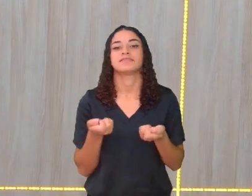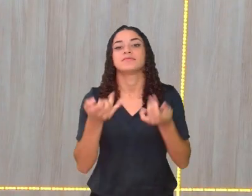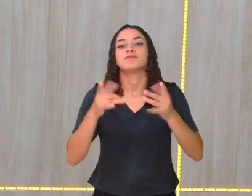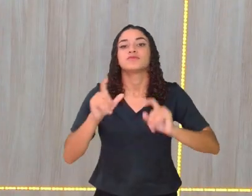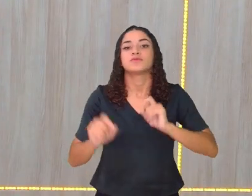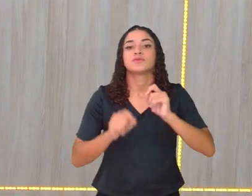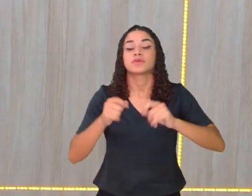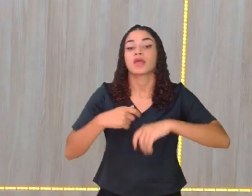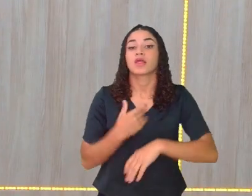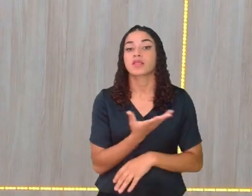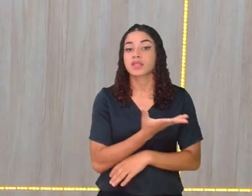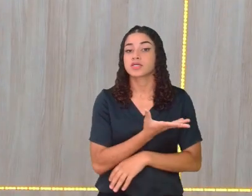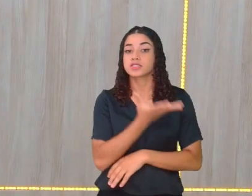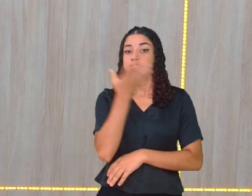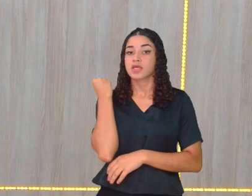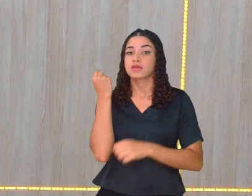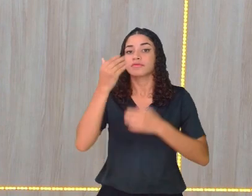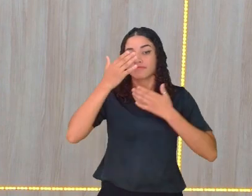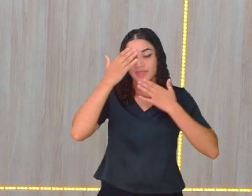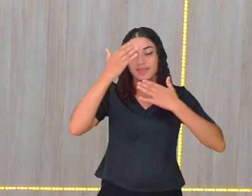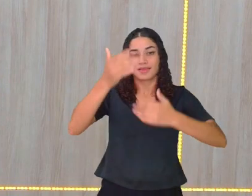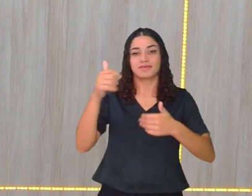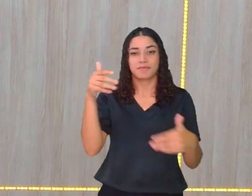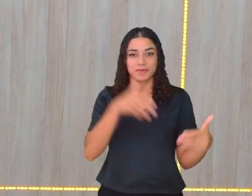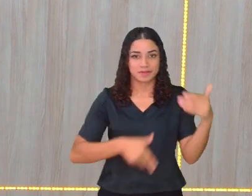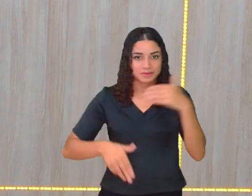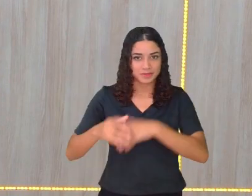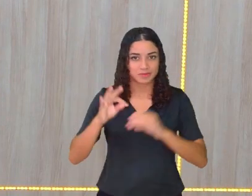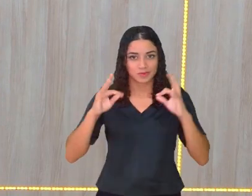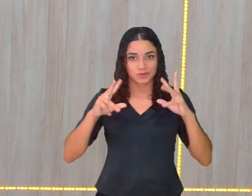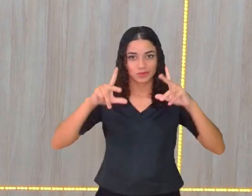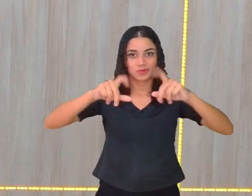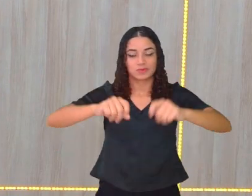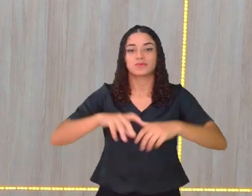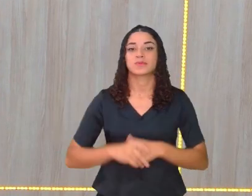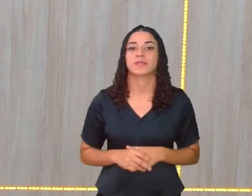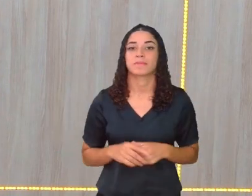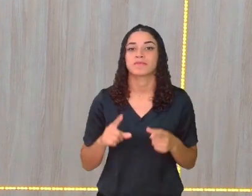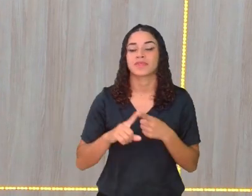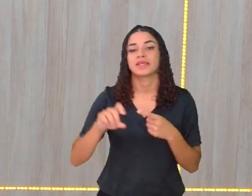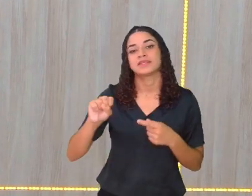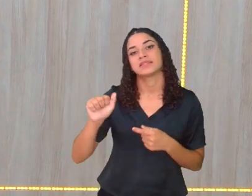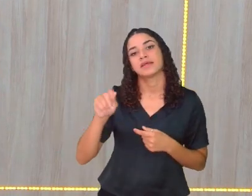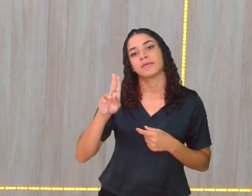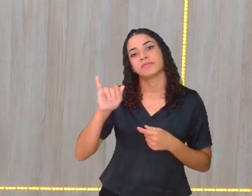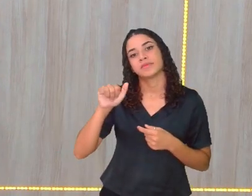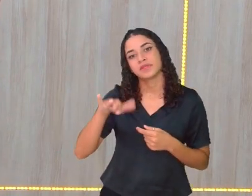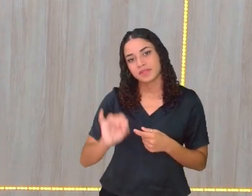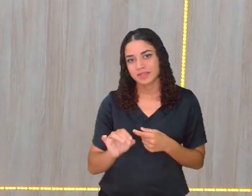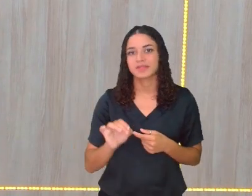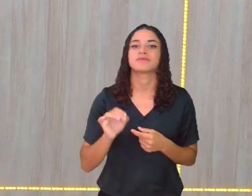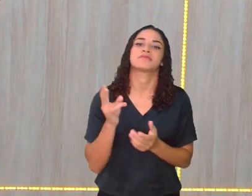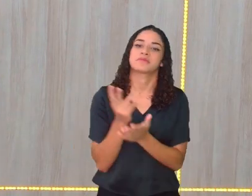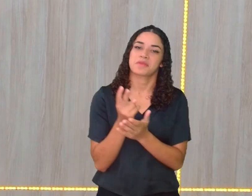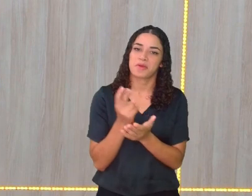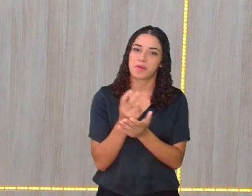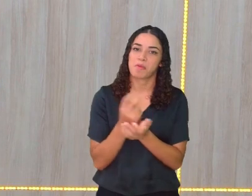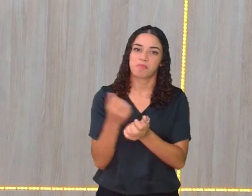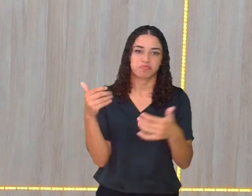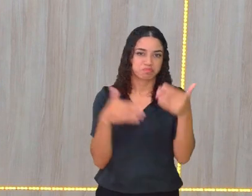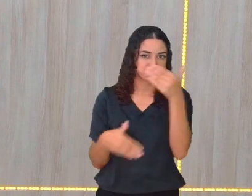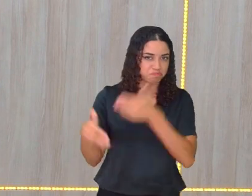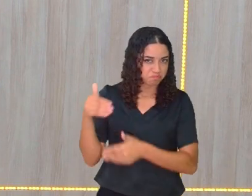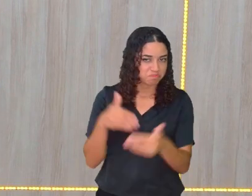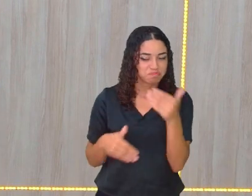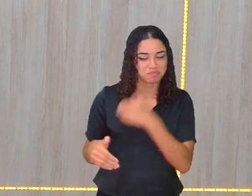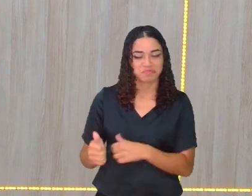Não esquecendo aí, né, de agradecer a participação de todos, no caso aí de Sabino, que está encabeçando aí o chat, é quem está aí dominando